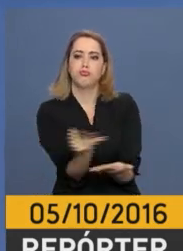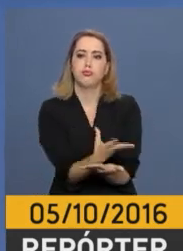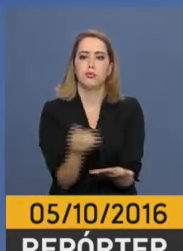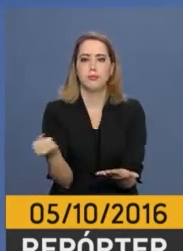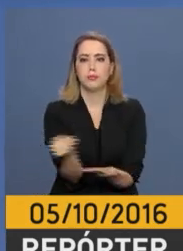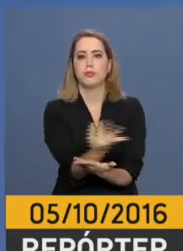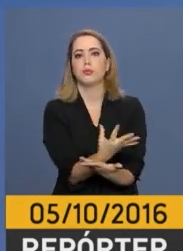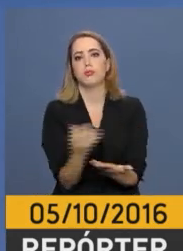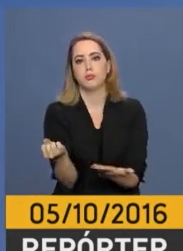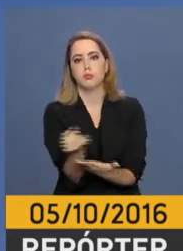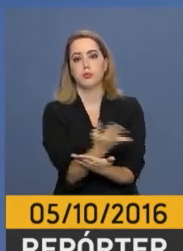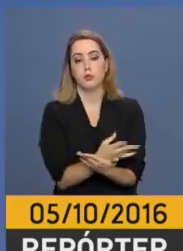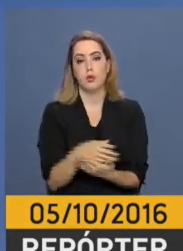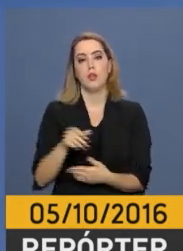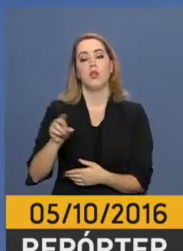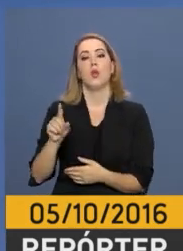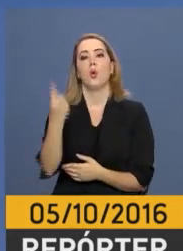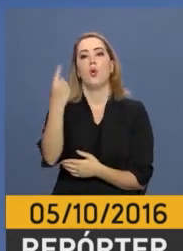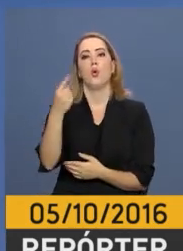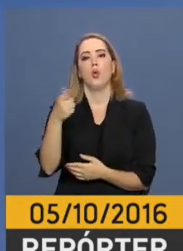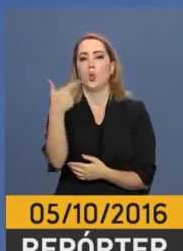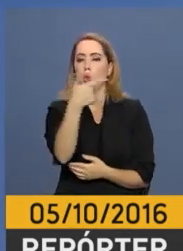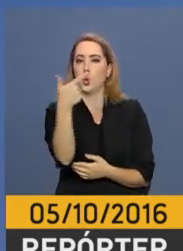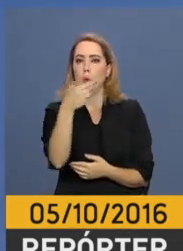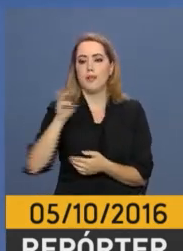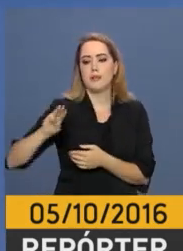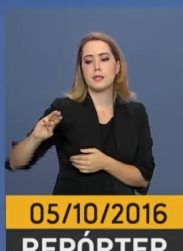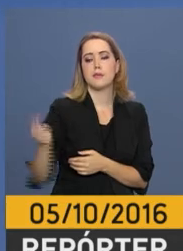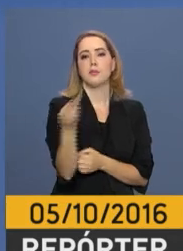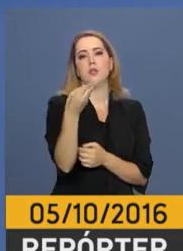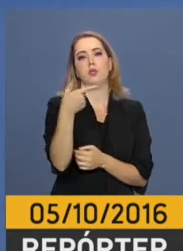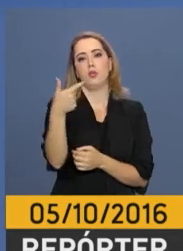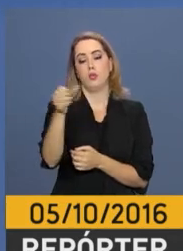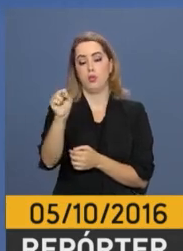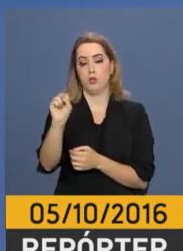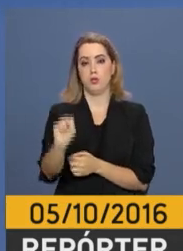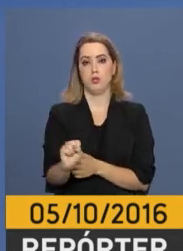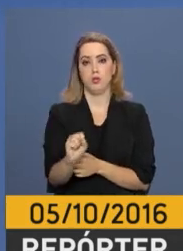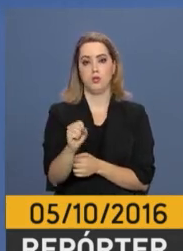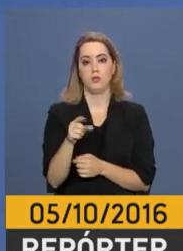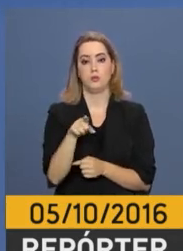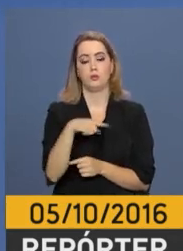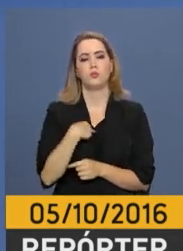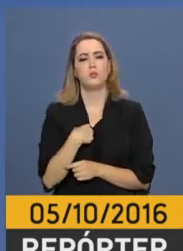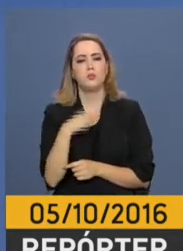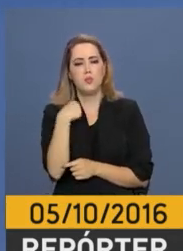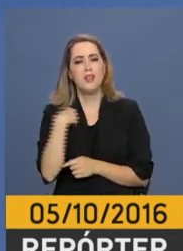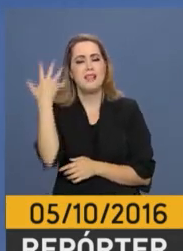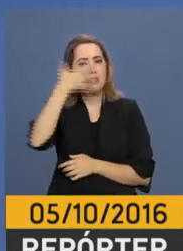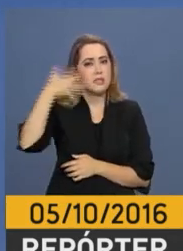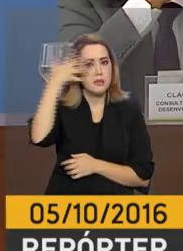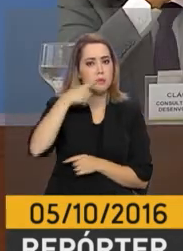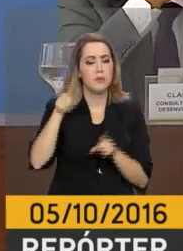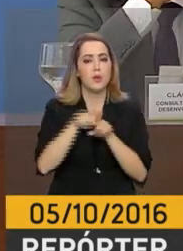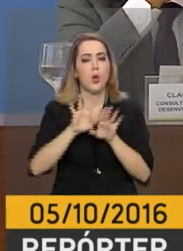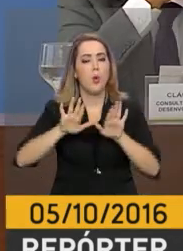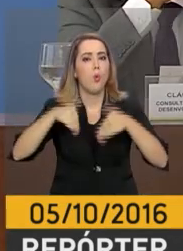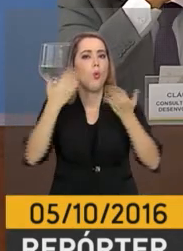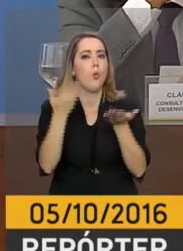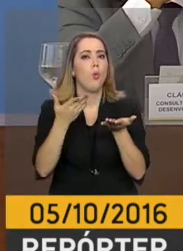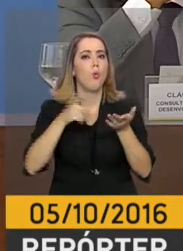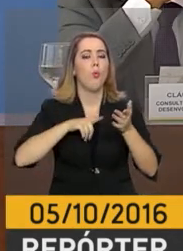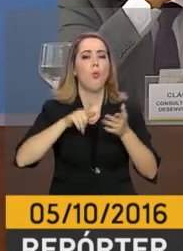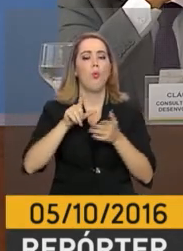passagem chegado se possível dois milhões no ano de 2018 e pra mim não ficou claro no início é qual vai ser exatamente a função